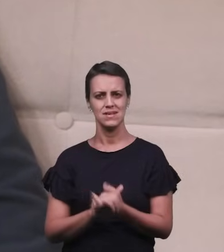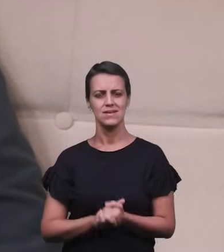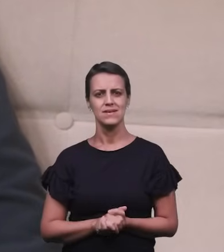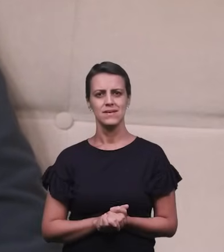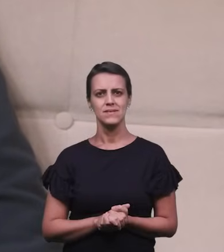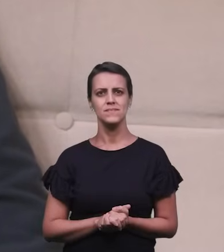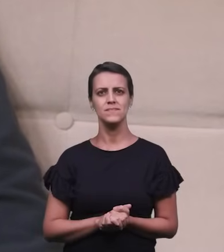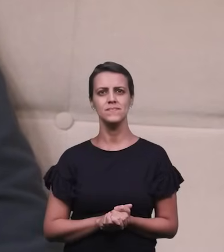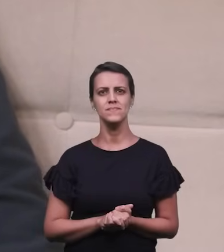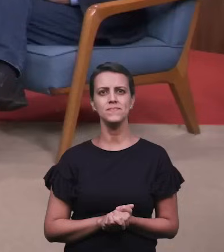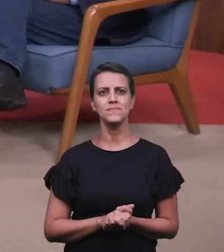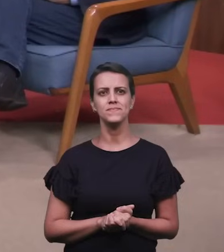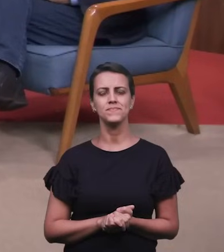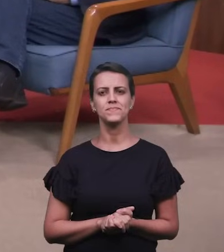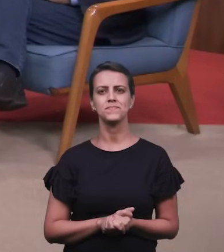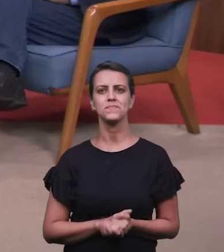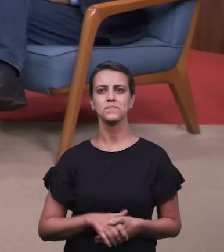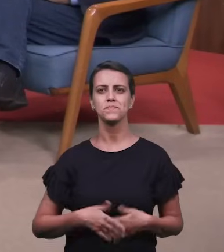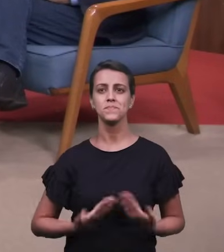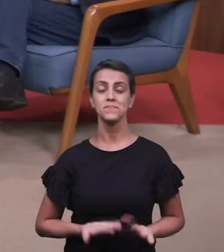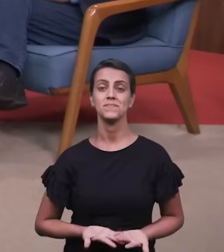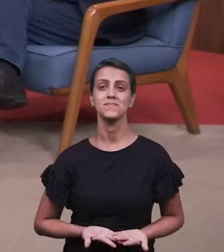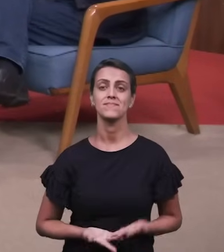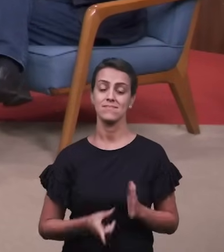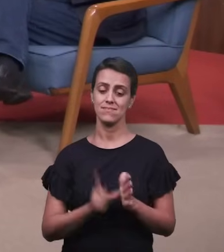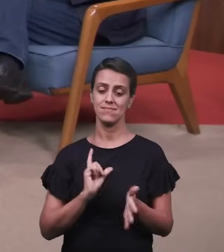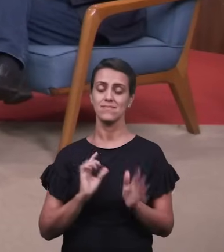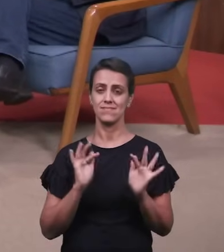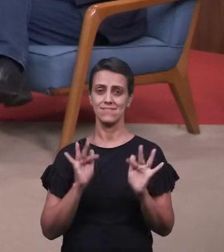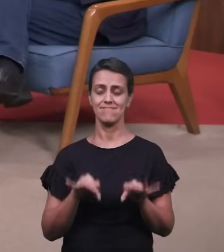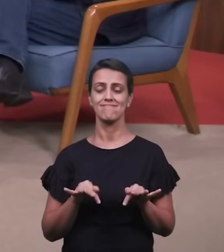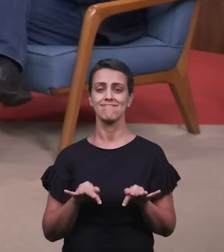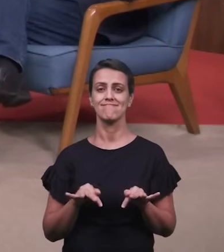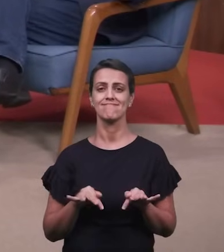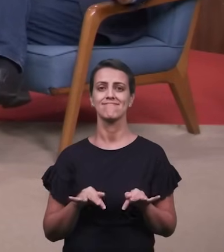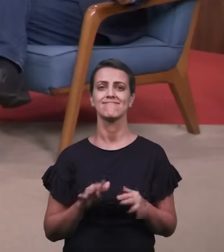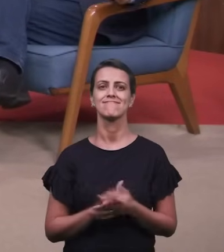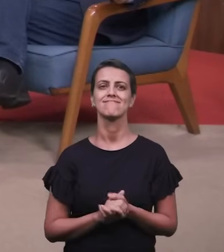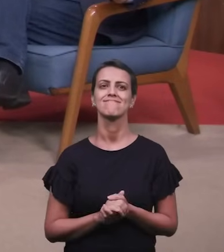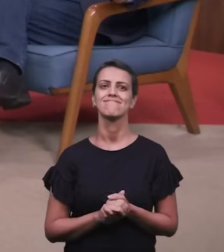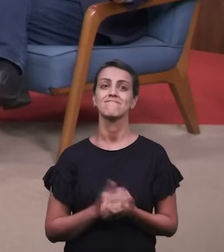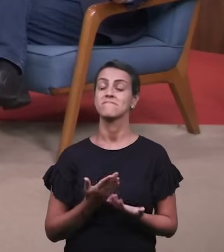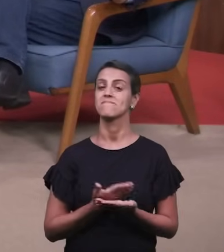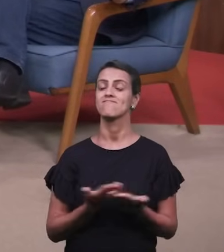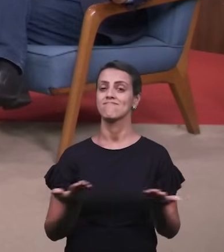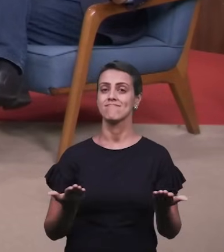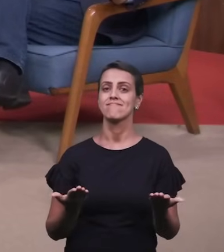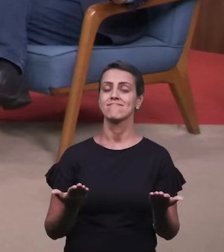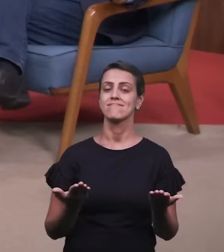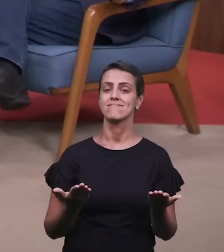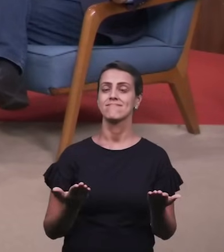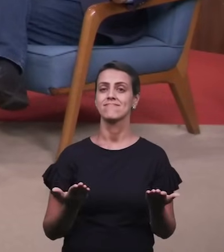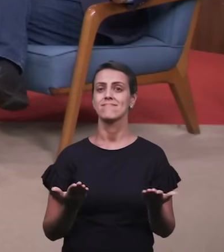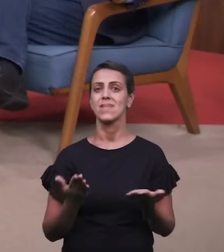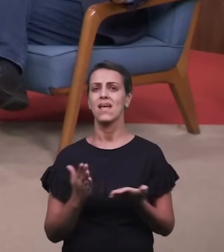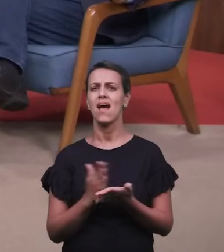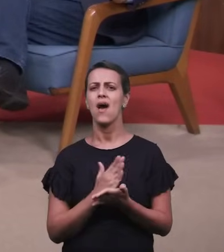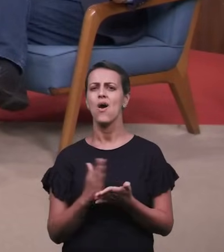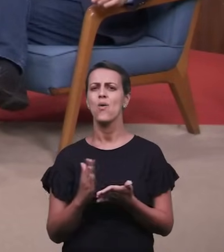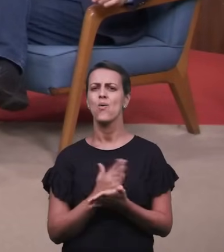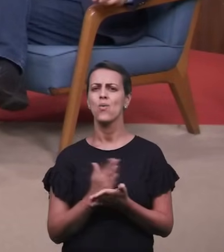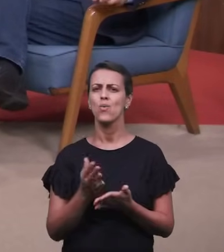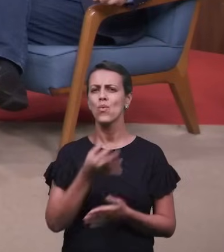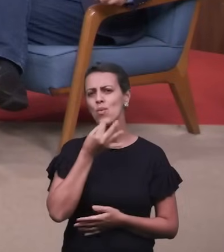Amém. Louvado glória seja o nome Jesus. Do Senhor. Bom, a gente, antes de encerrar, nós vamos trazer para você aqui